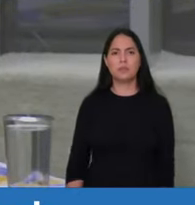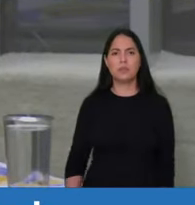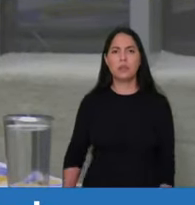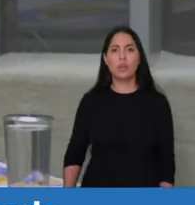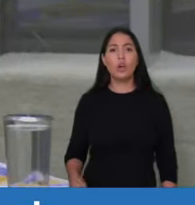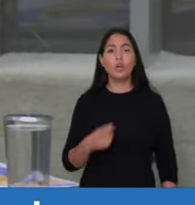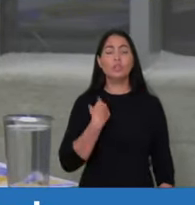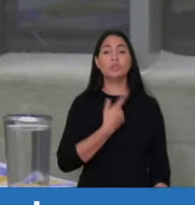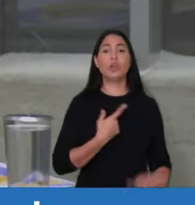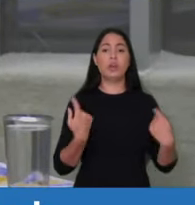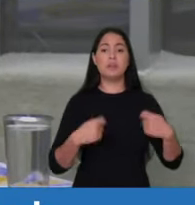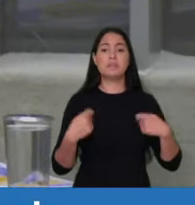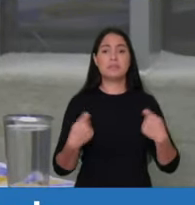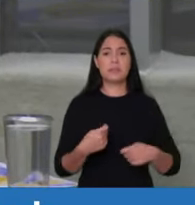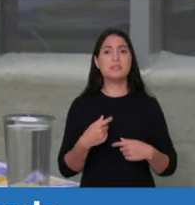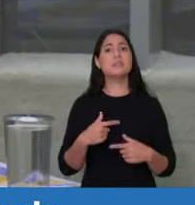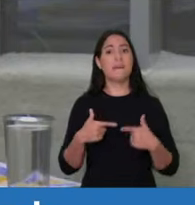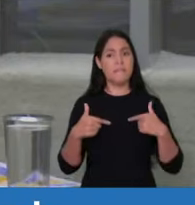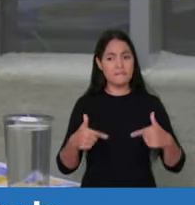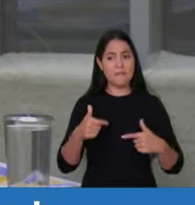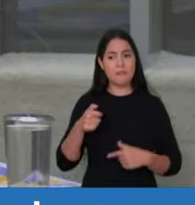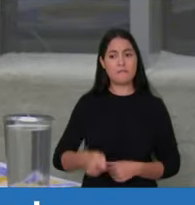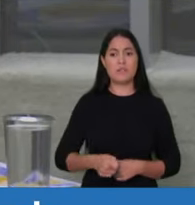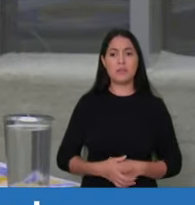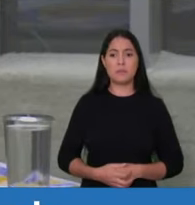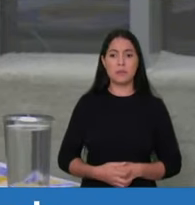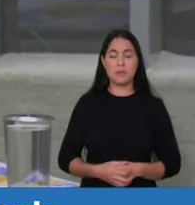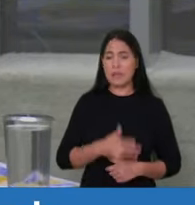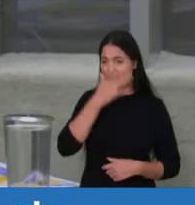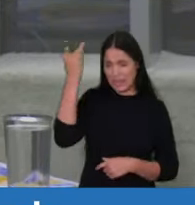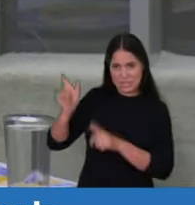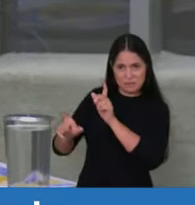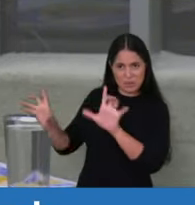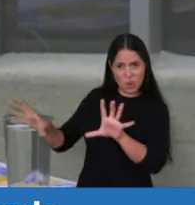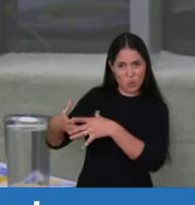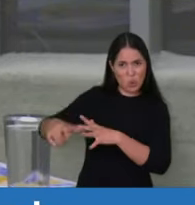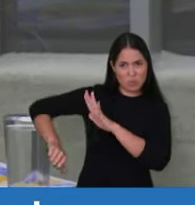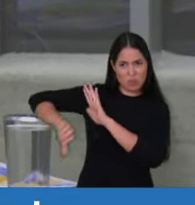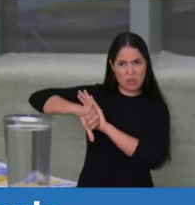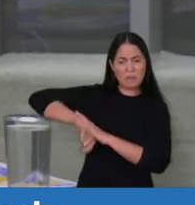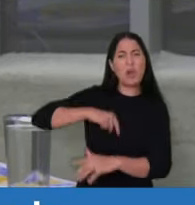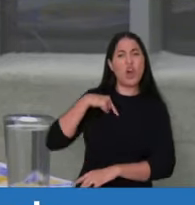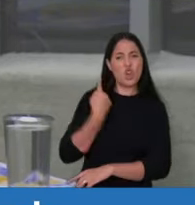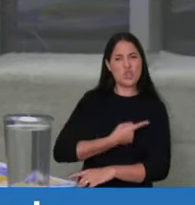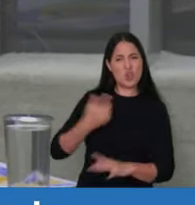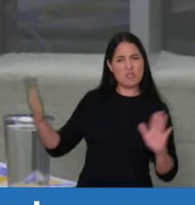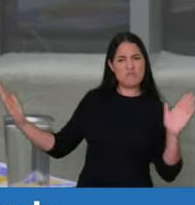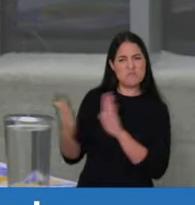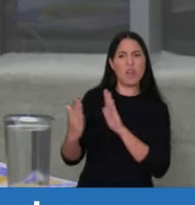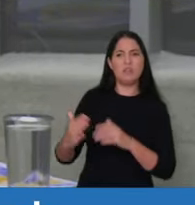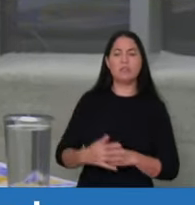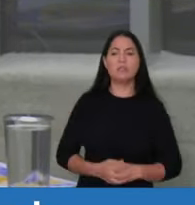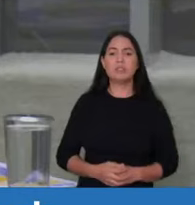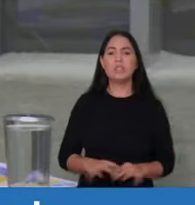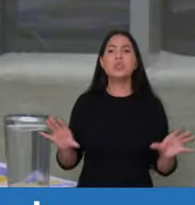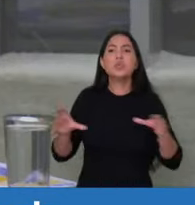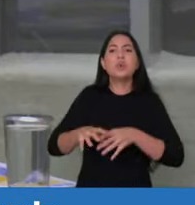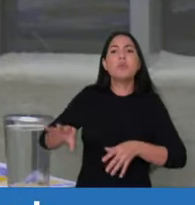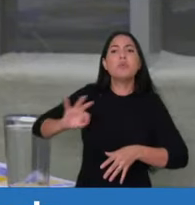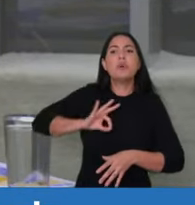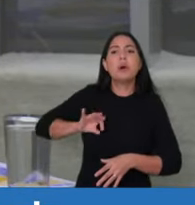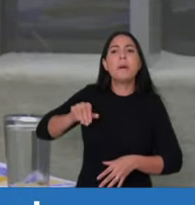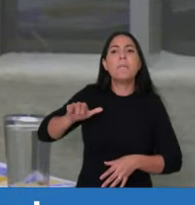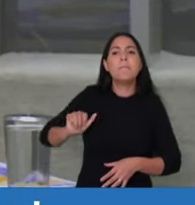esses criminosos que fizeram o que fizeram com Marielle. Nós precisamos enfrentar com firmeza miliciano, grileiro de terra,